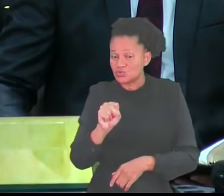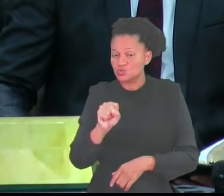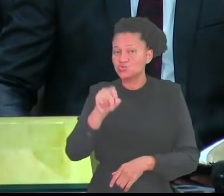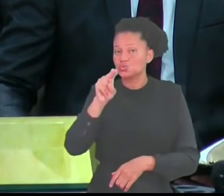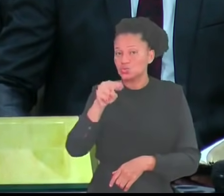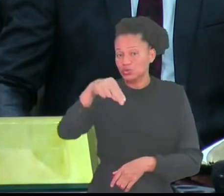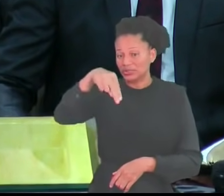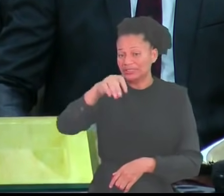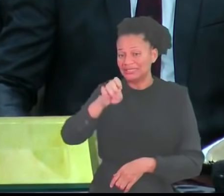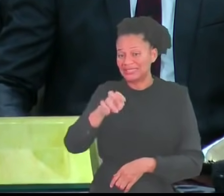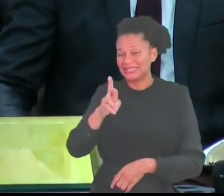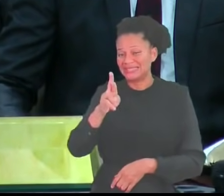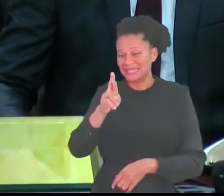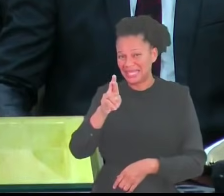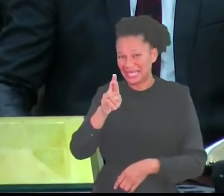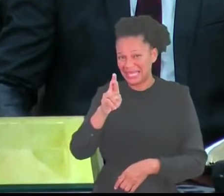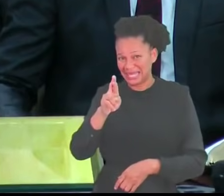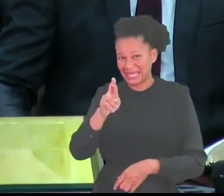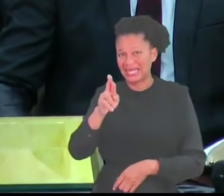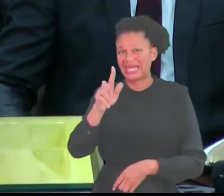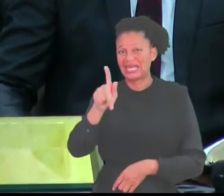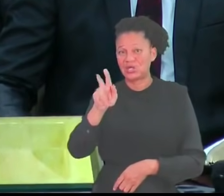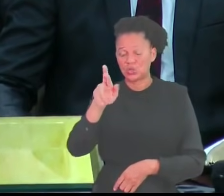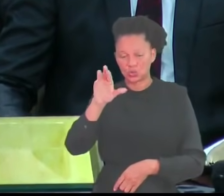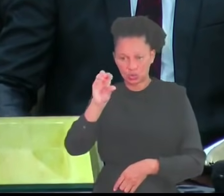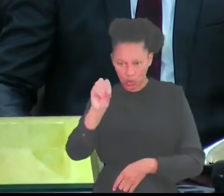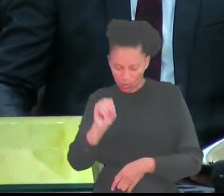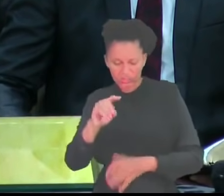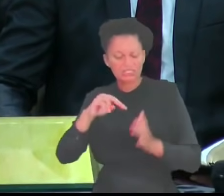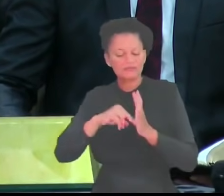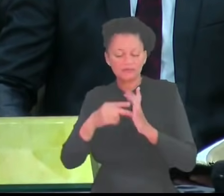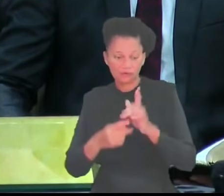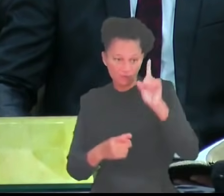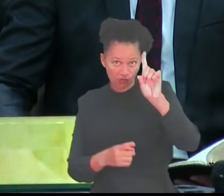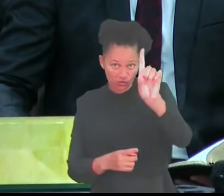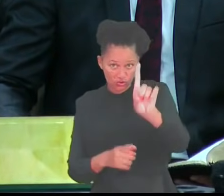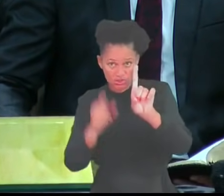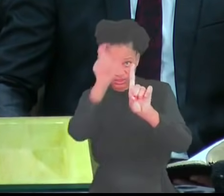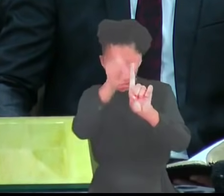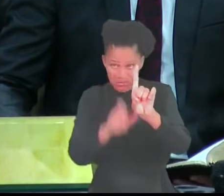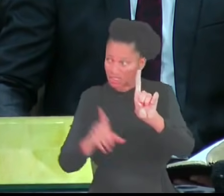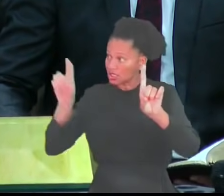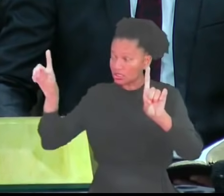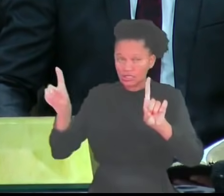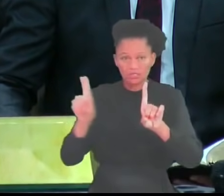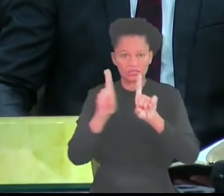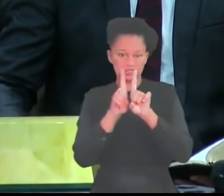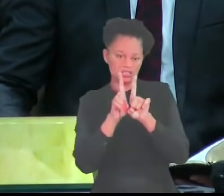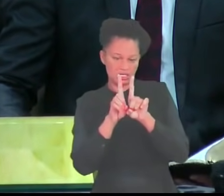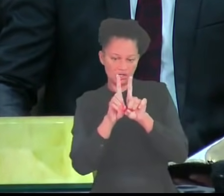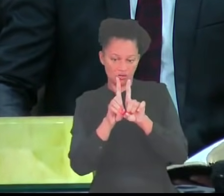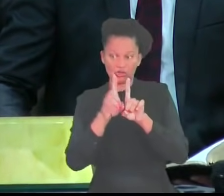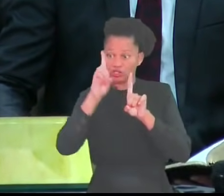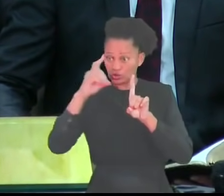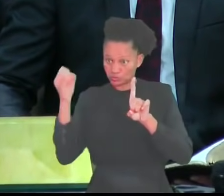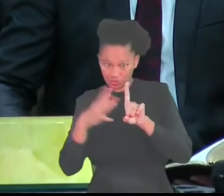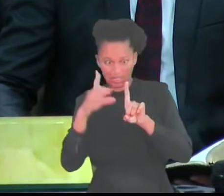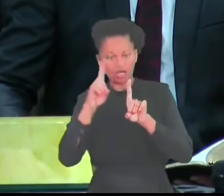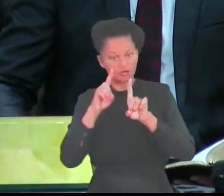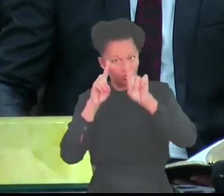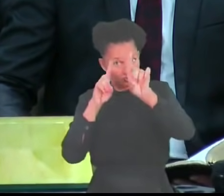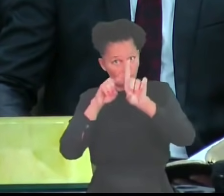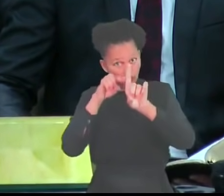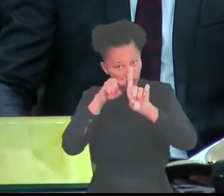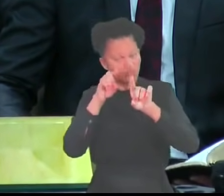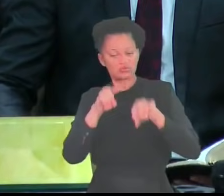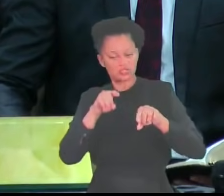sunergos, é Deus e você, você e Deus. Deus faz o milagre e você cava, para que quando o